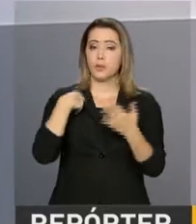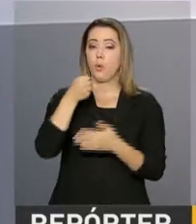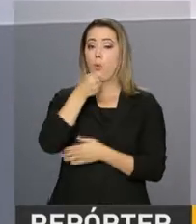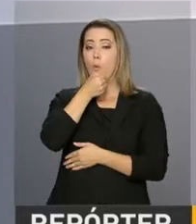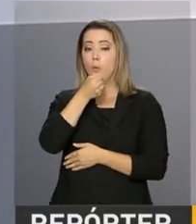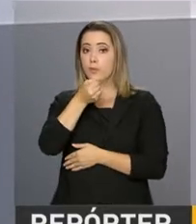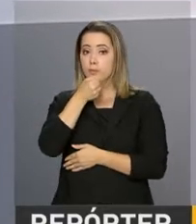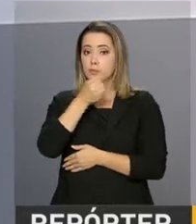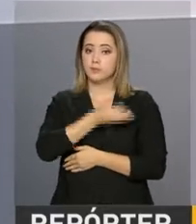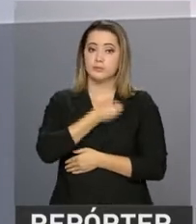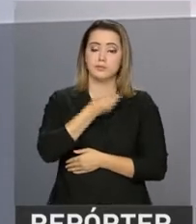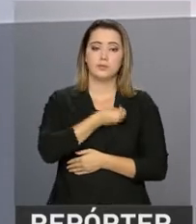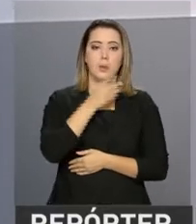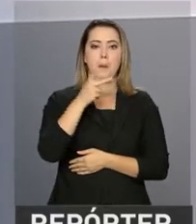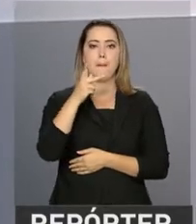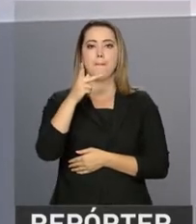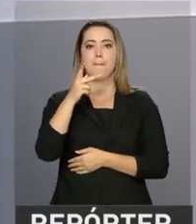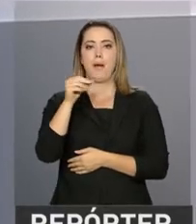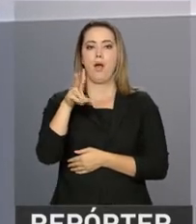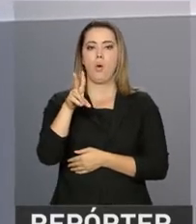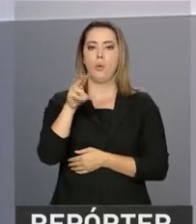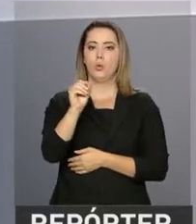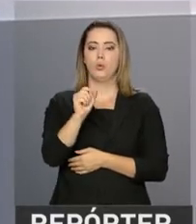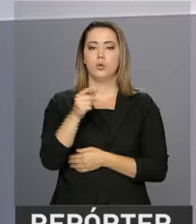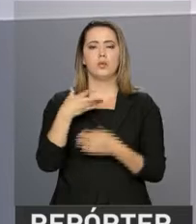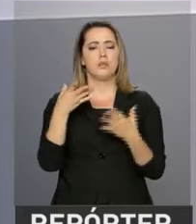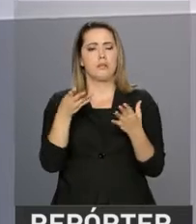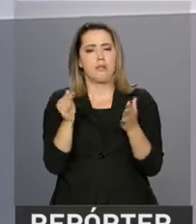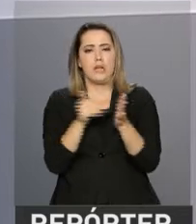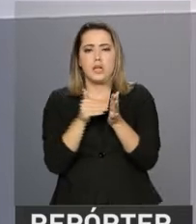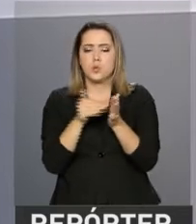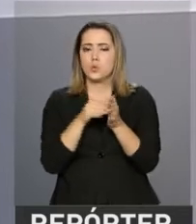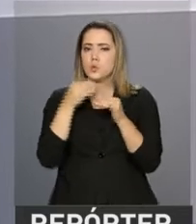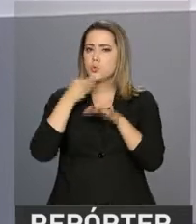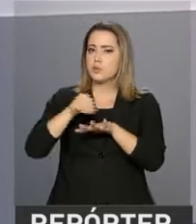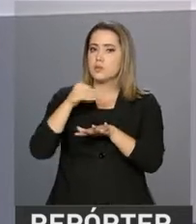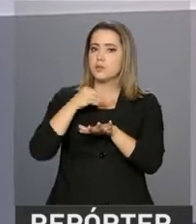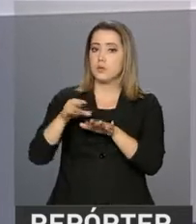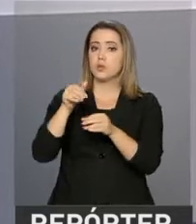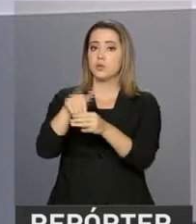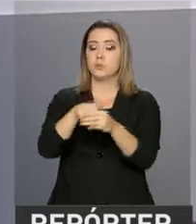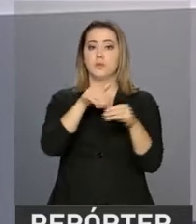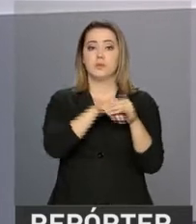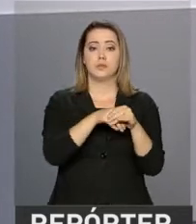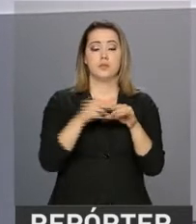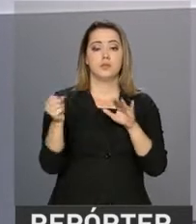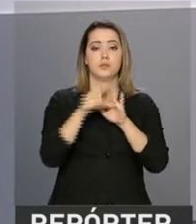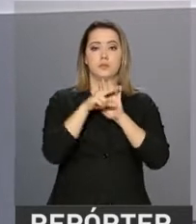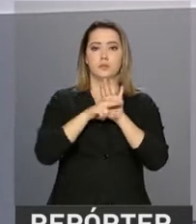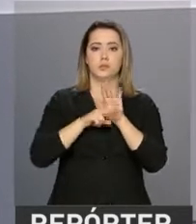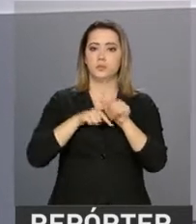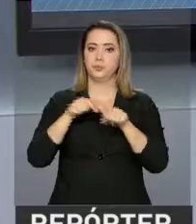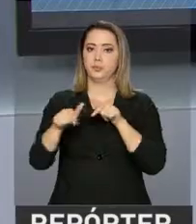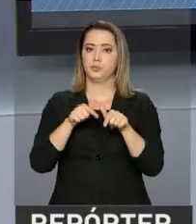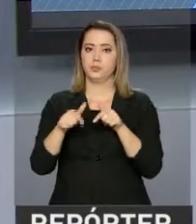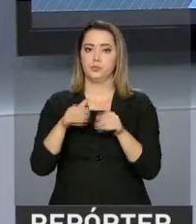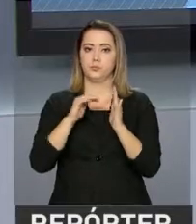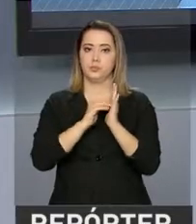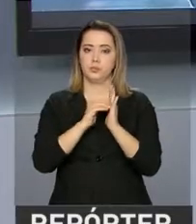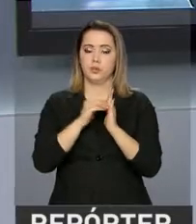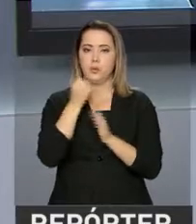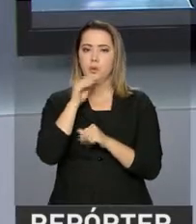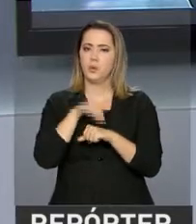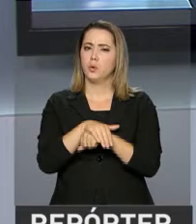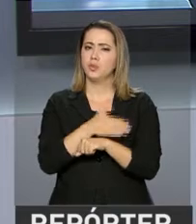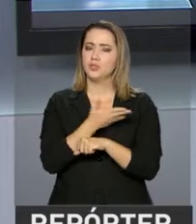ao vivo com o repórter Paulo La Sálvia, que tem as últimas informações sobre a votação da reforma trabalhista no Senado. Boa noite,